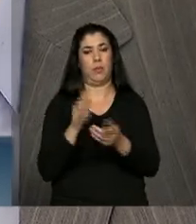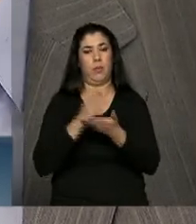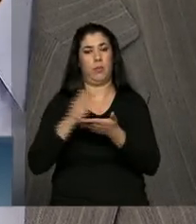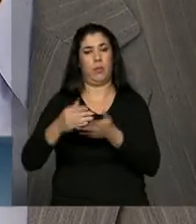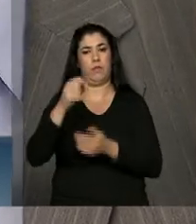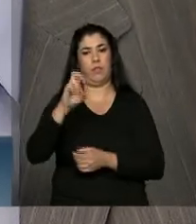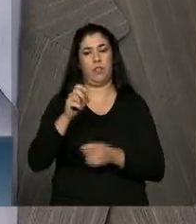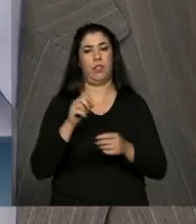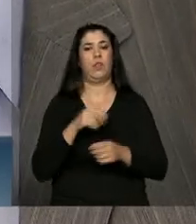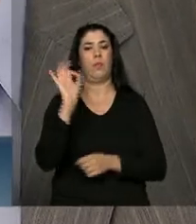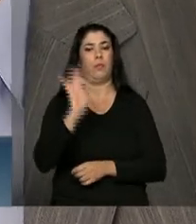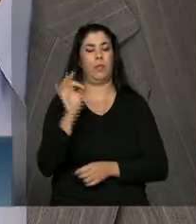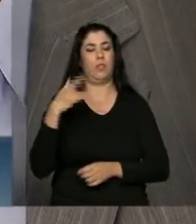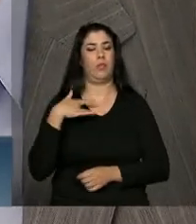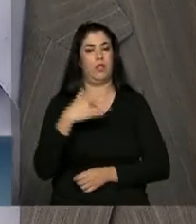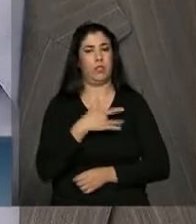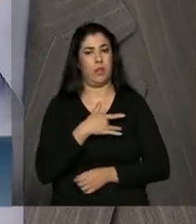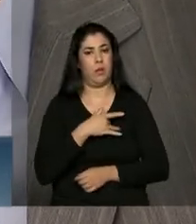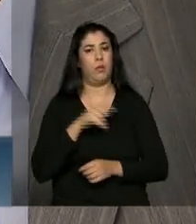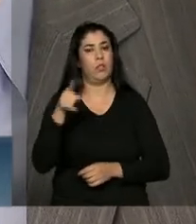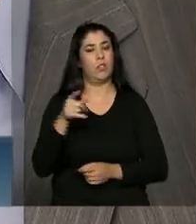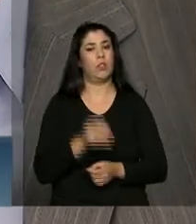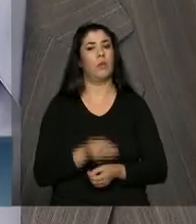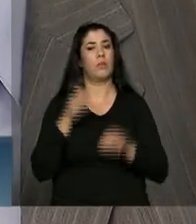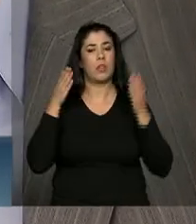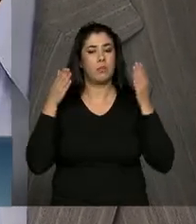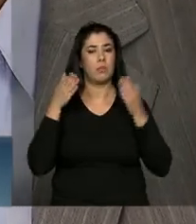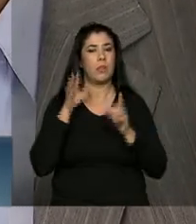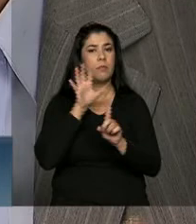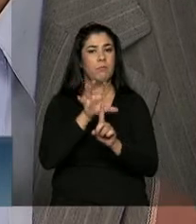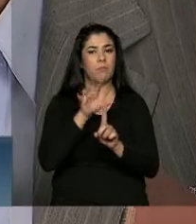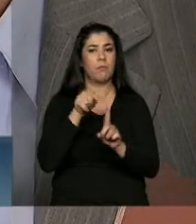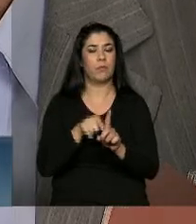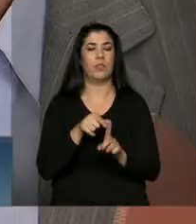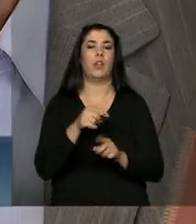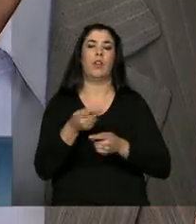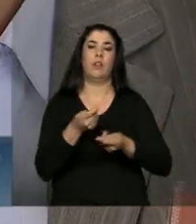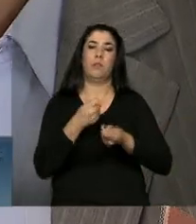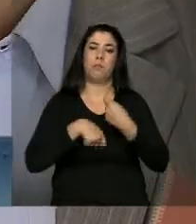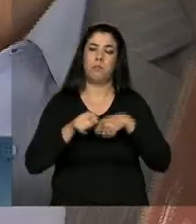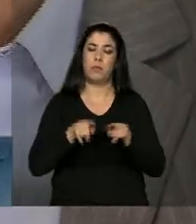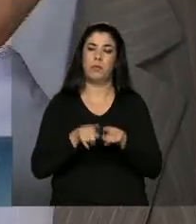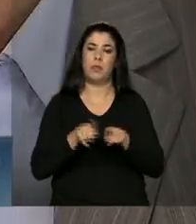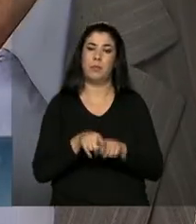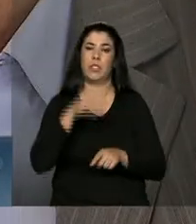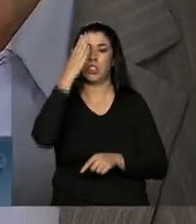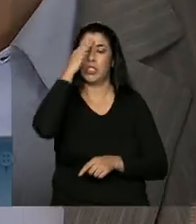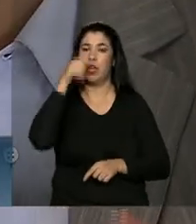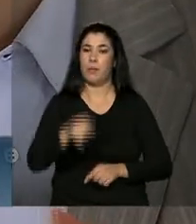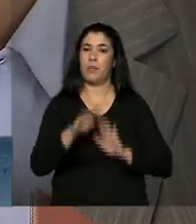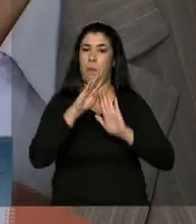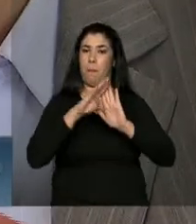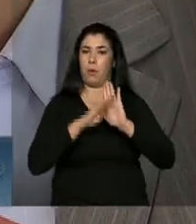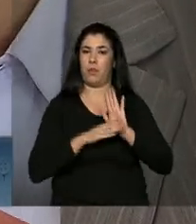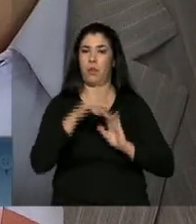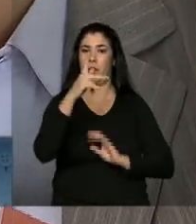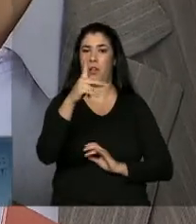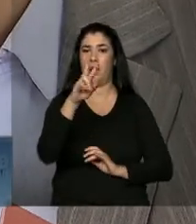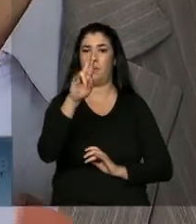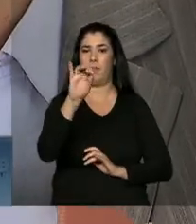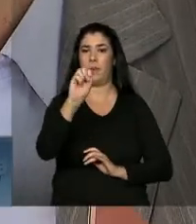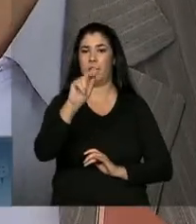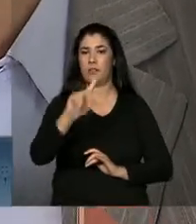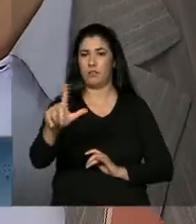nesse setor por outro lado é preciso que nós compreendamos que o nosso pré-sal é muito grande é uma